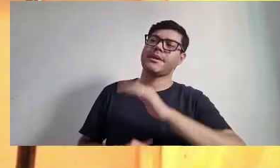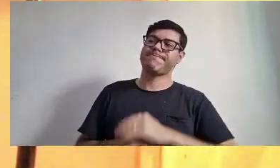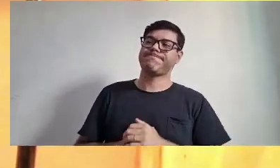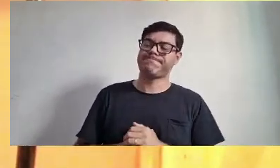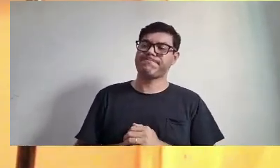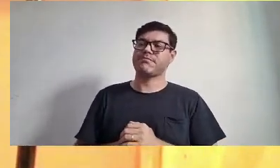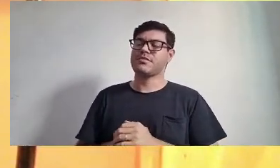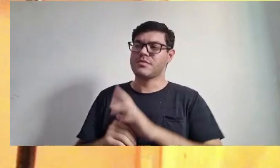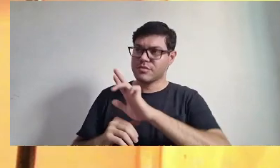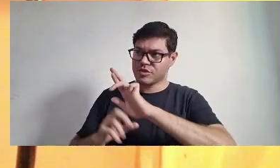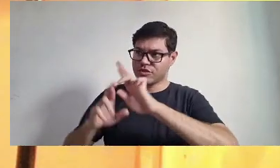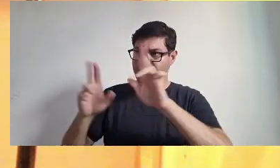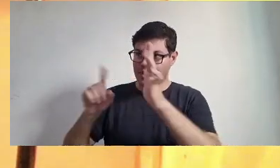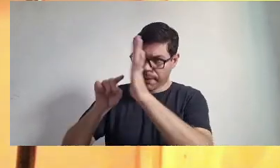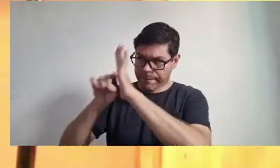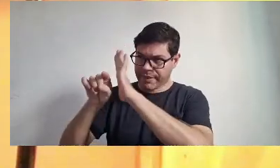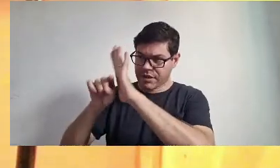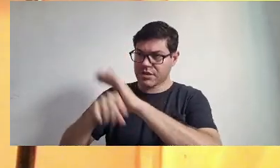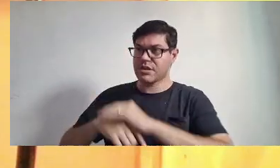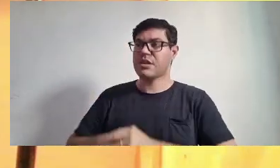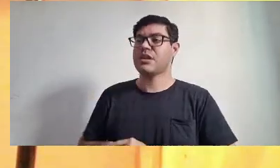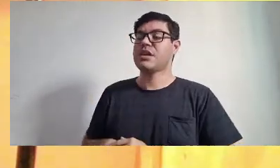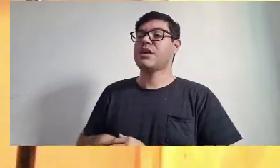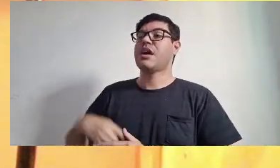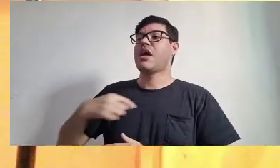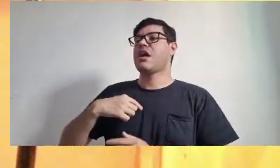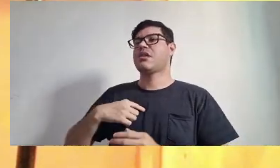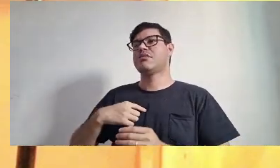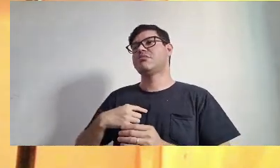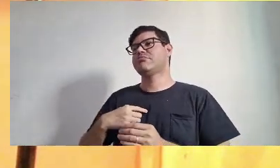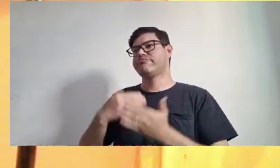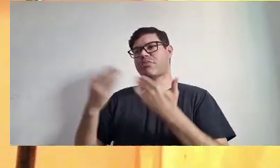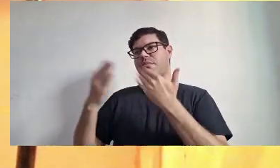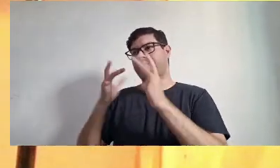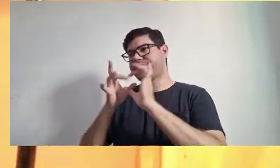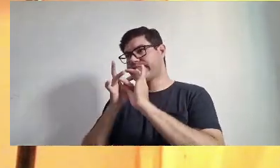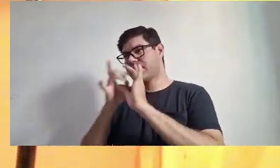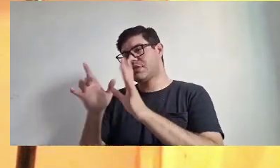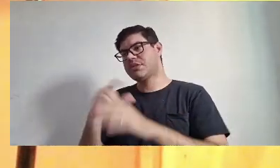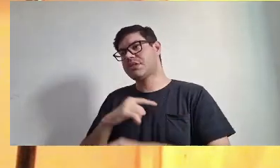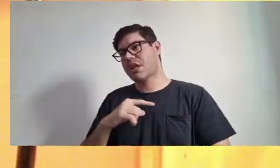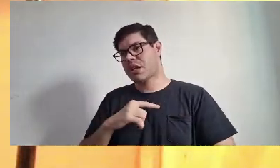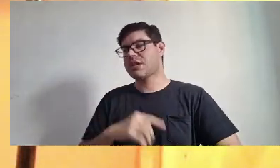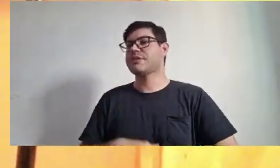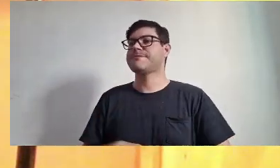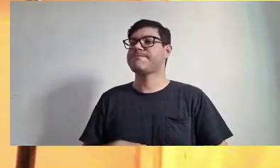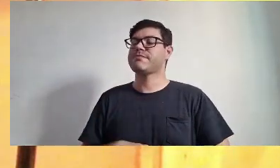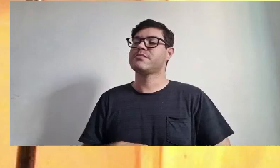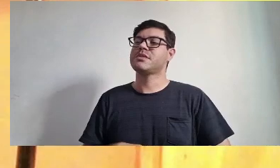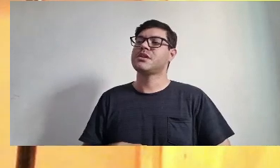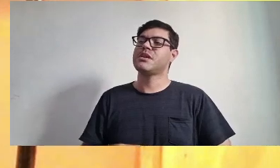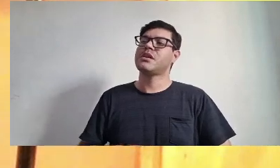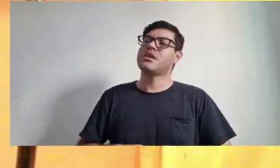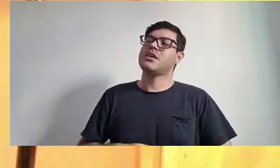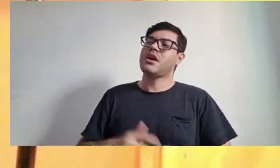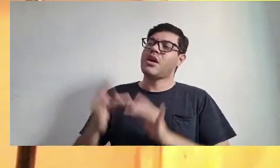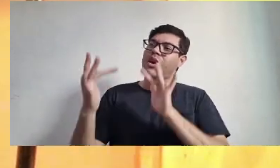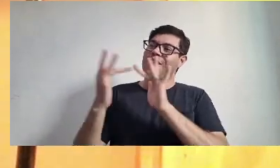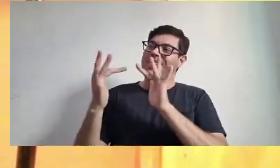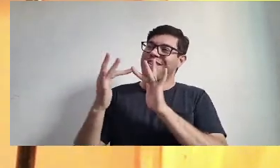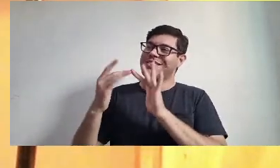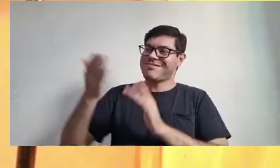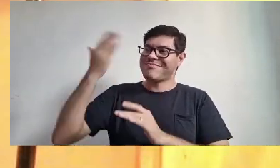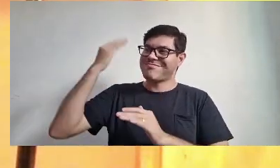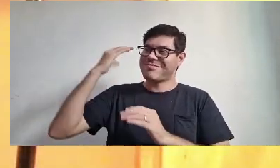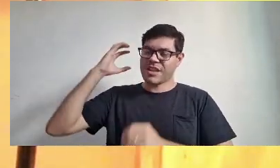diferenciada. Eu tenho muita liberdade de falar com o senhor, porque nós tivemos muito contato desde o tempo da Rádio Clube, lá que